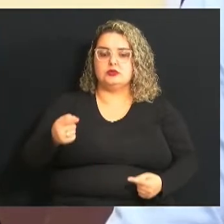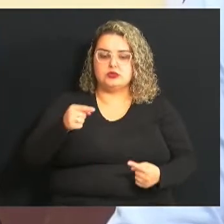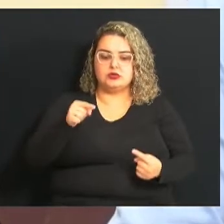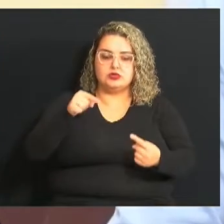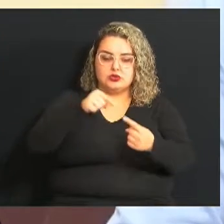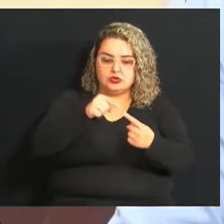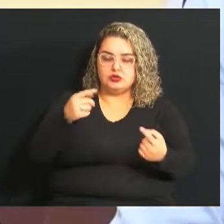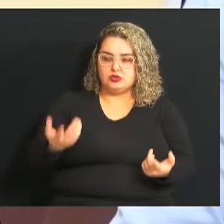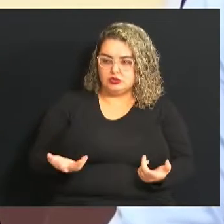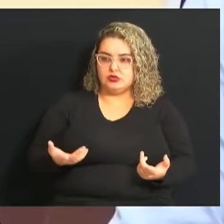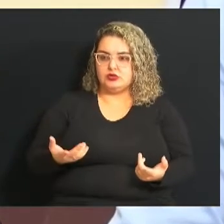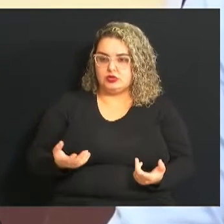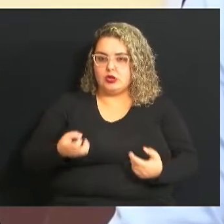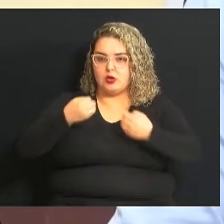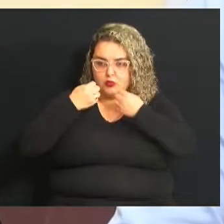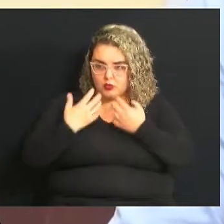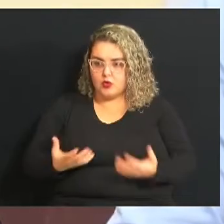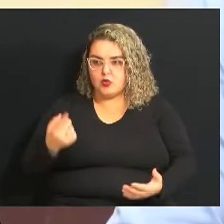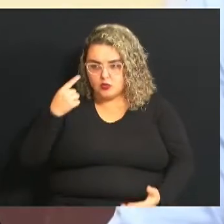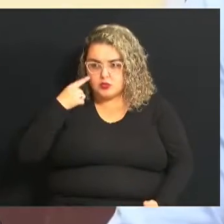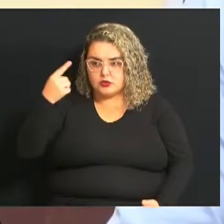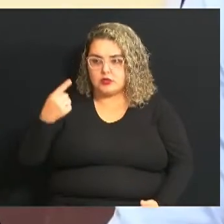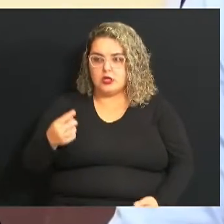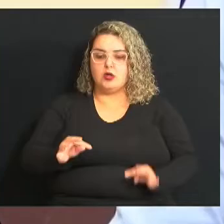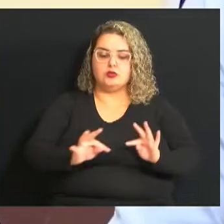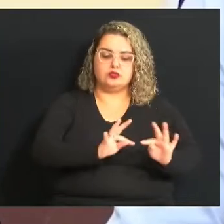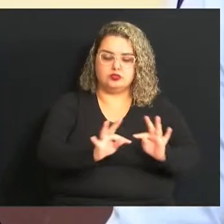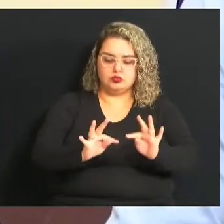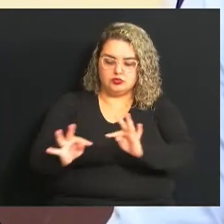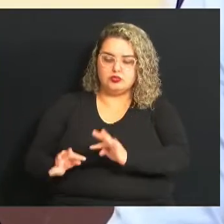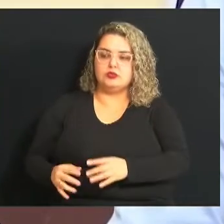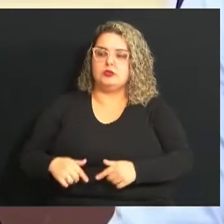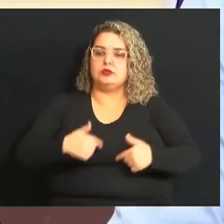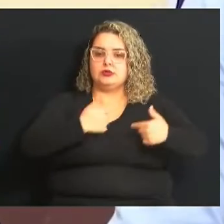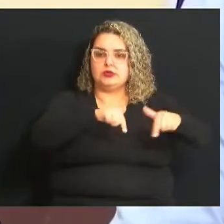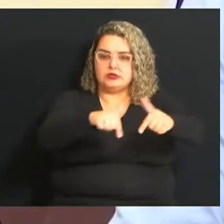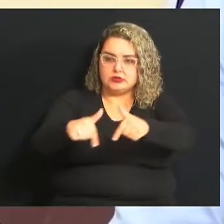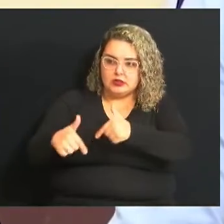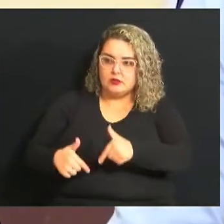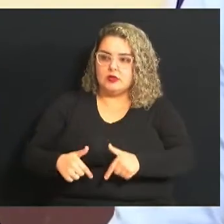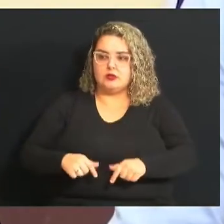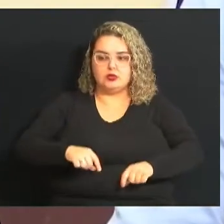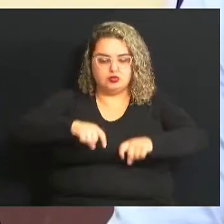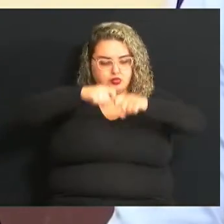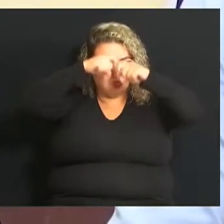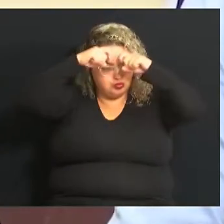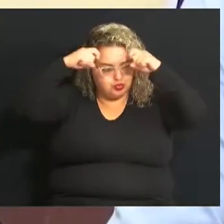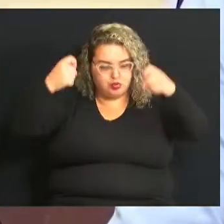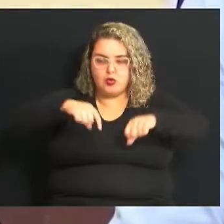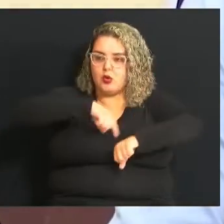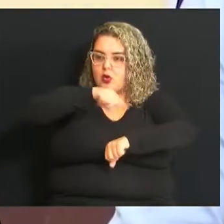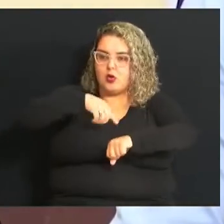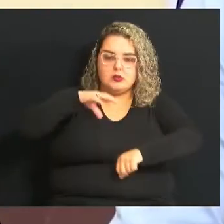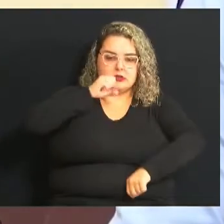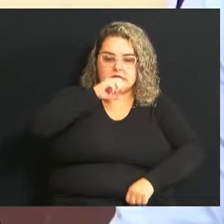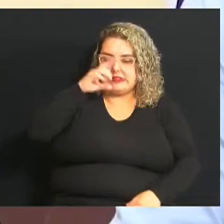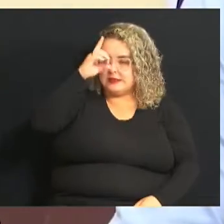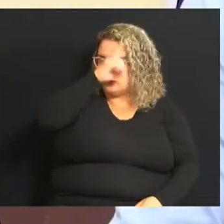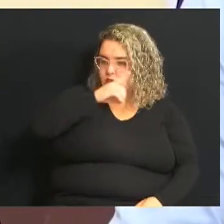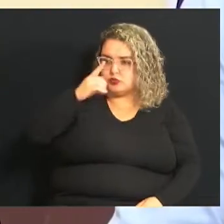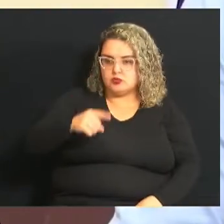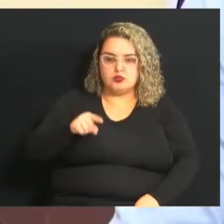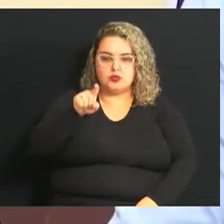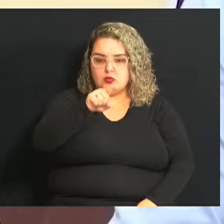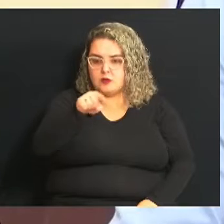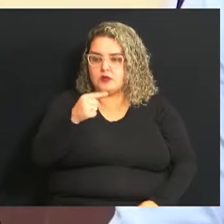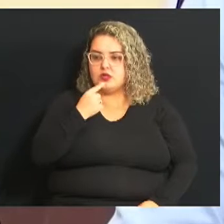aqui, além, lógico, dos técnicos também que trabalharam arduamente diversas horas, sábado, domingo, feriado,